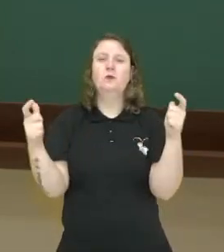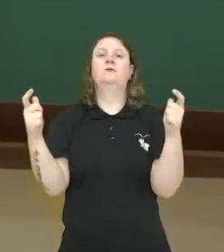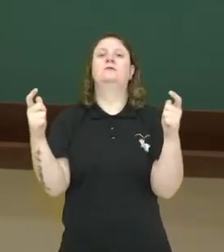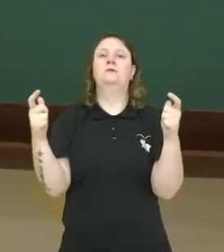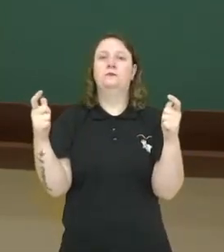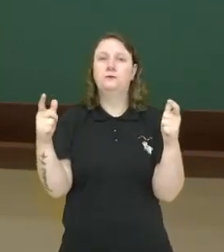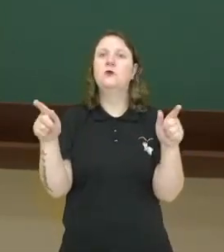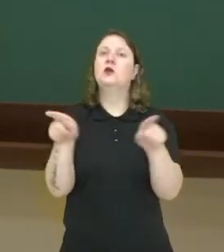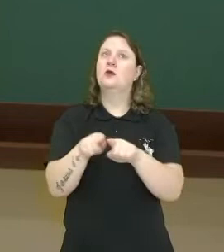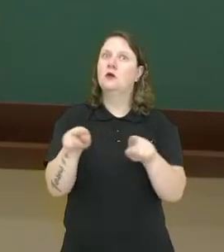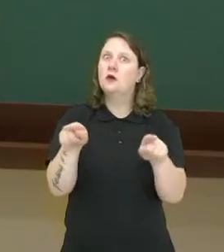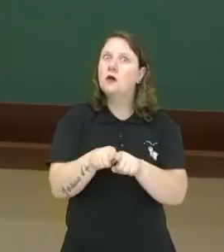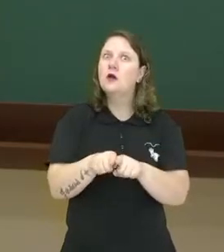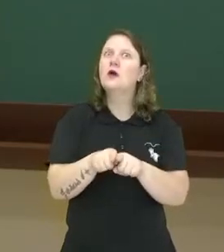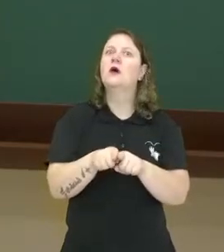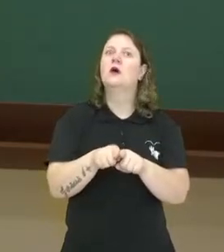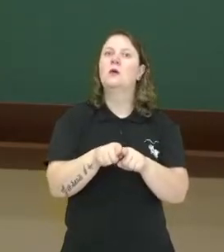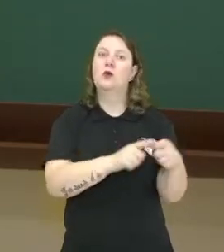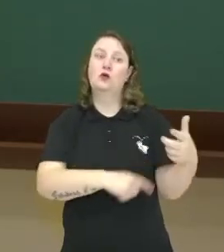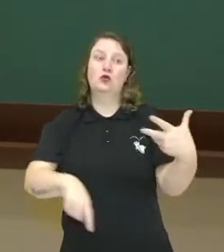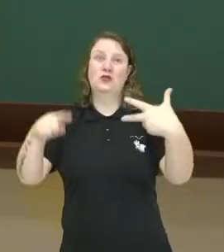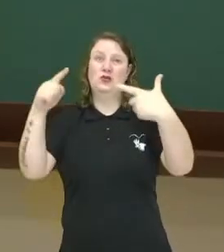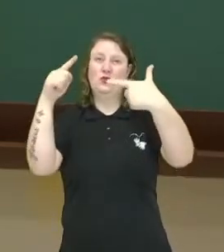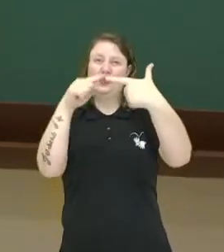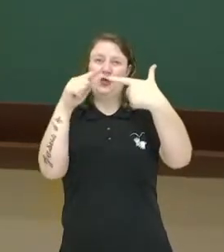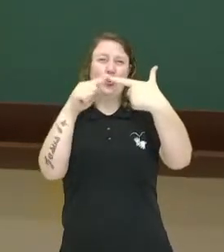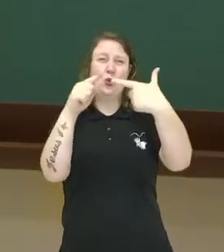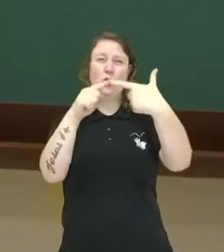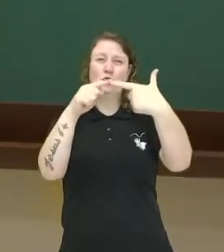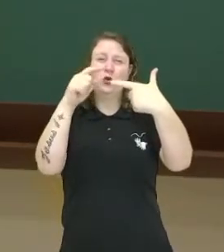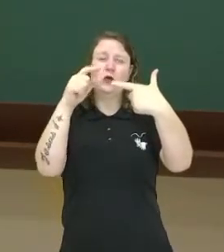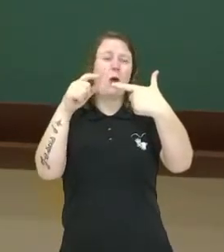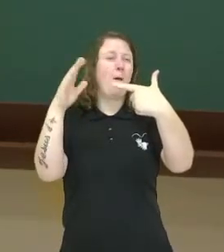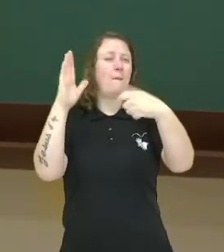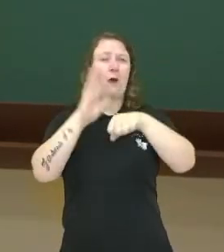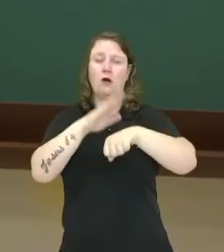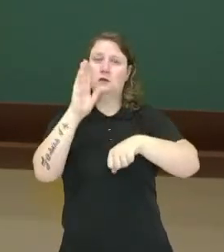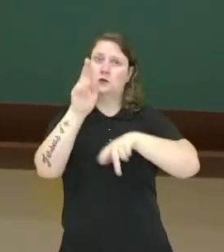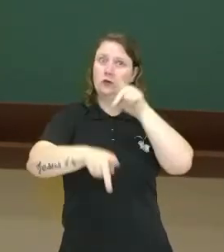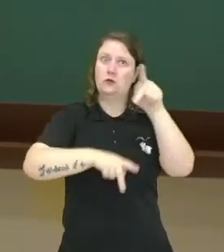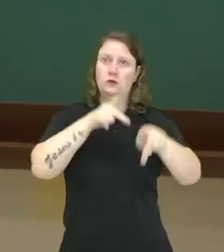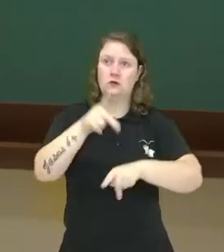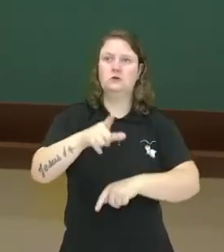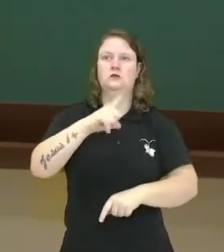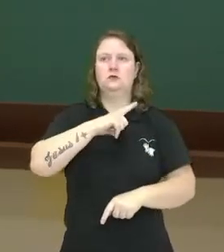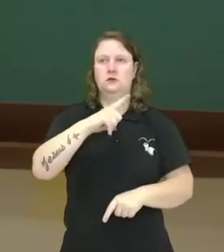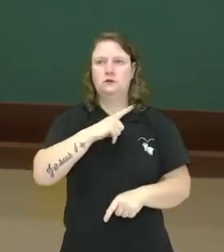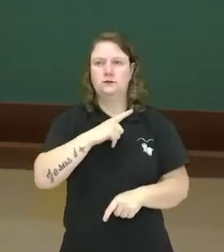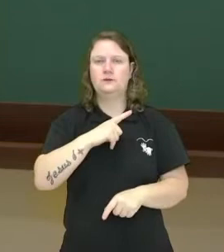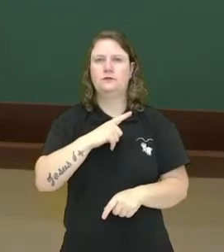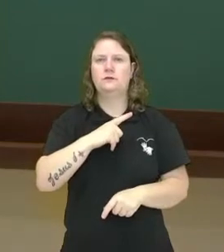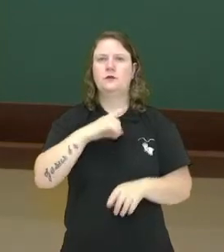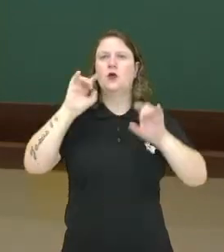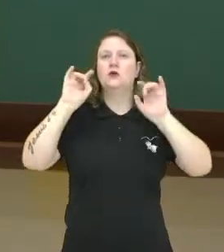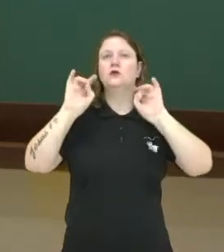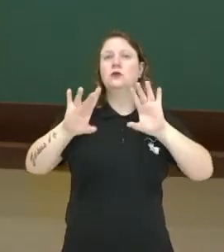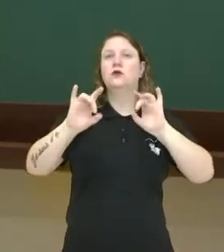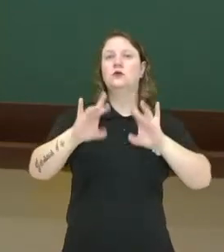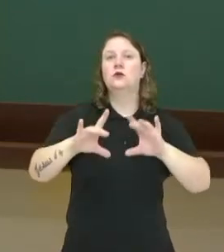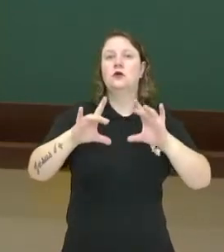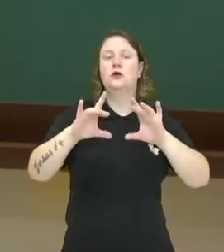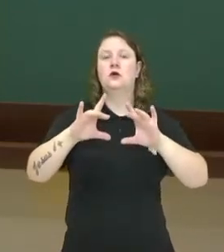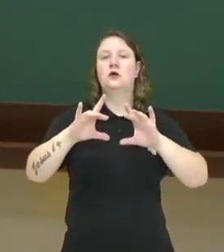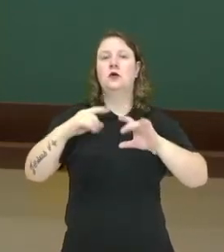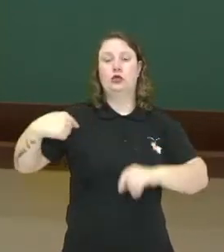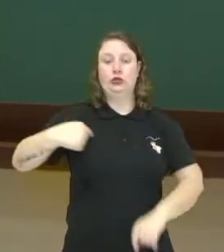lhe garante ali esse segundo lugar, então esse total aqui, essa população absoluta, superado somente pela China,